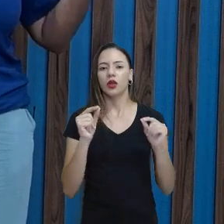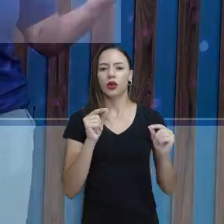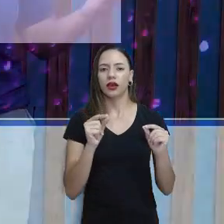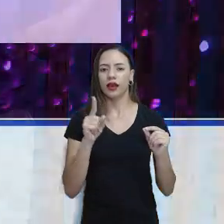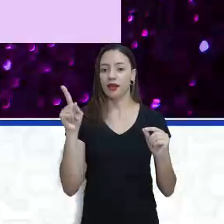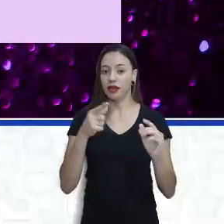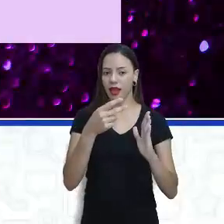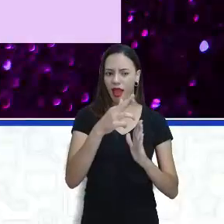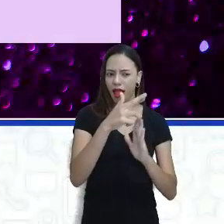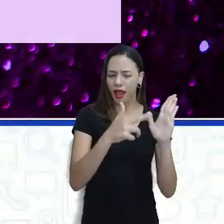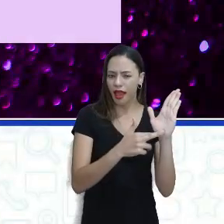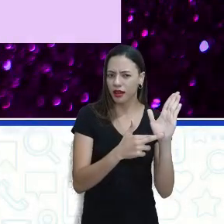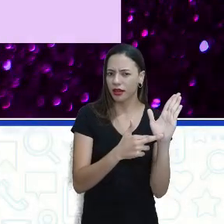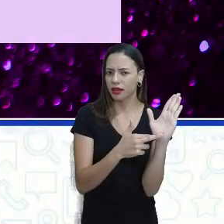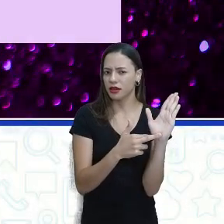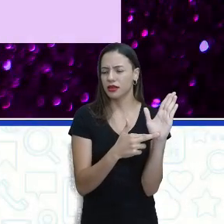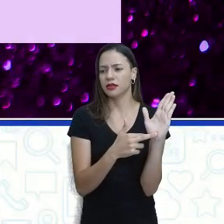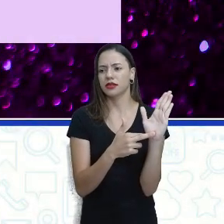nenhuma regra